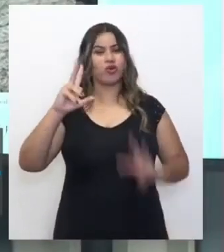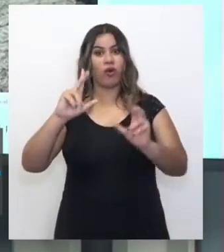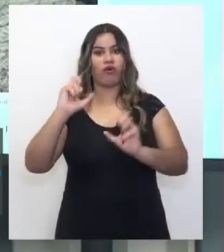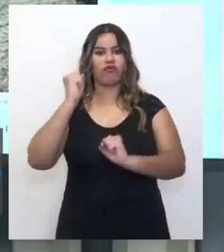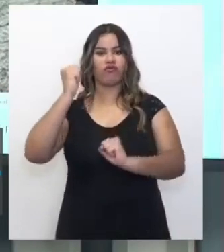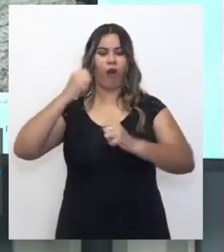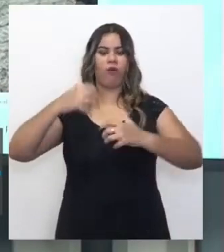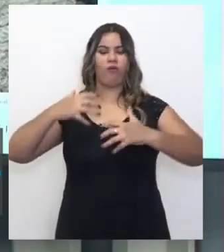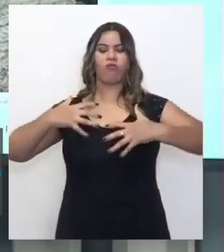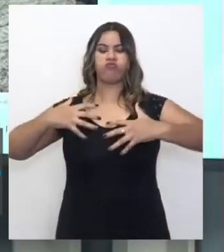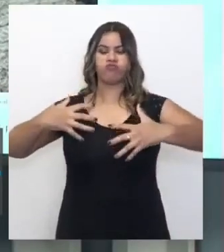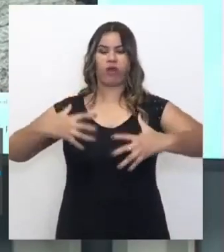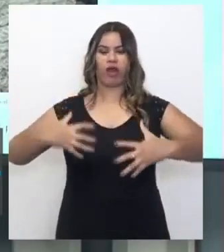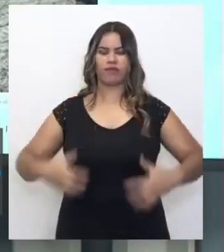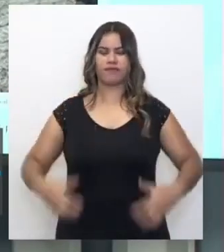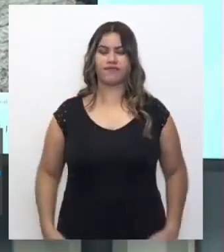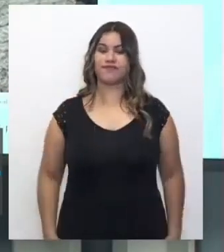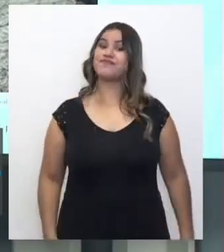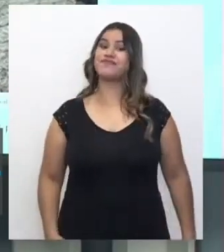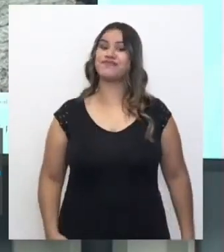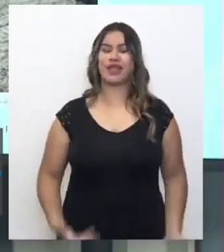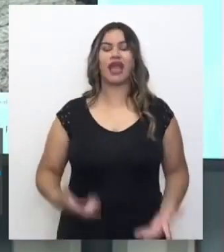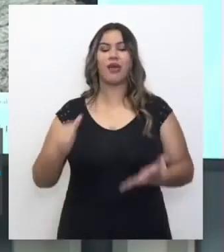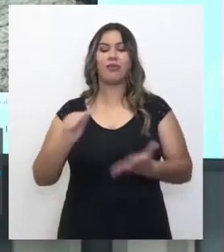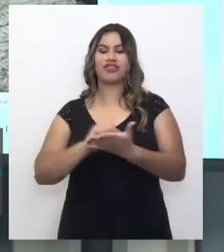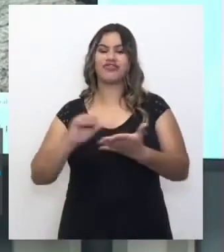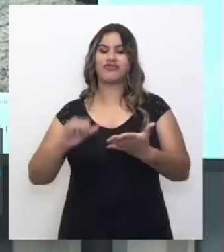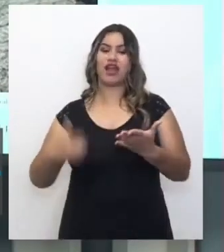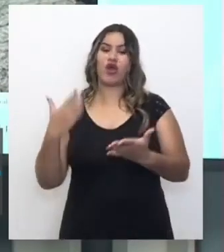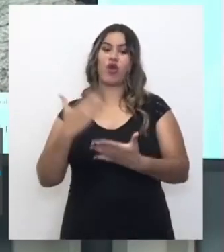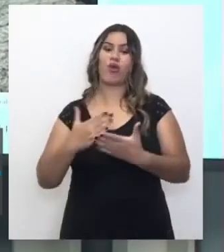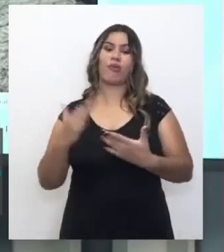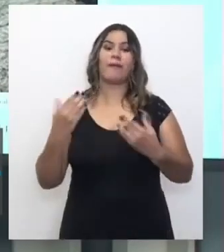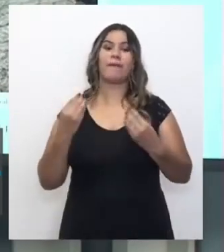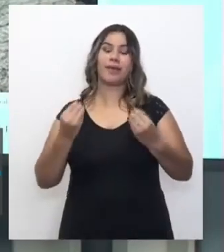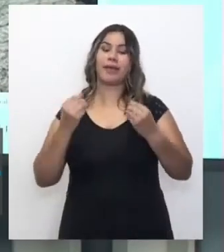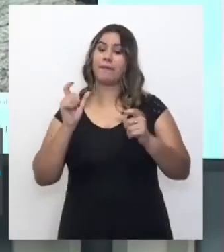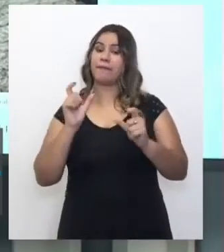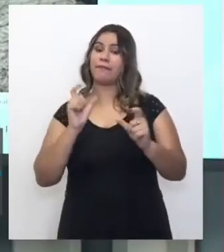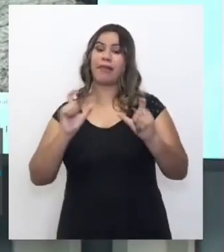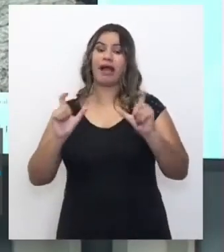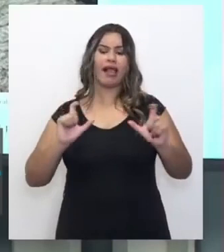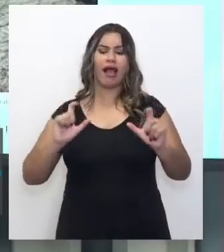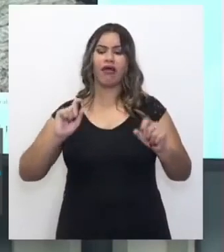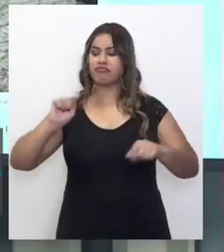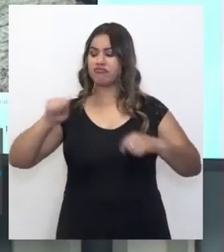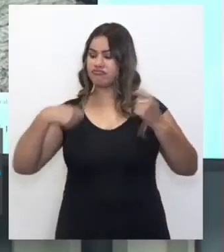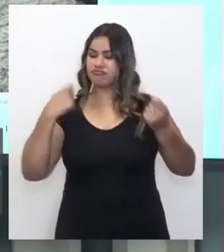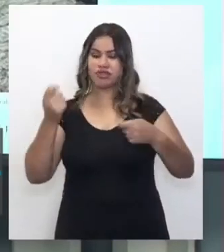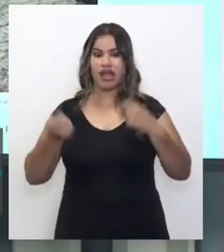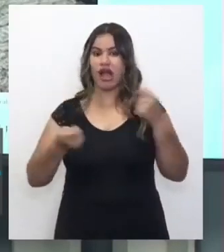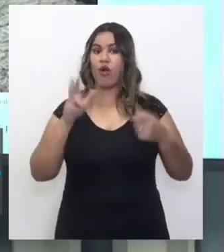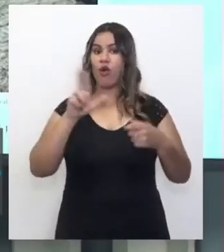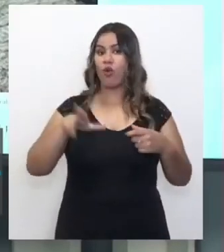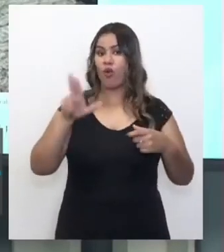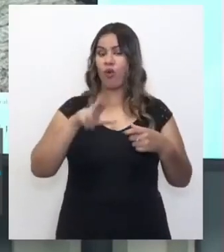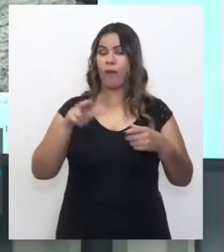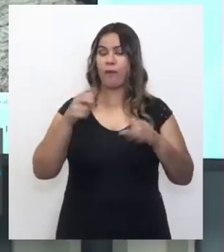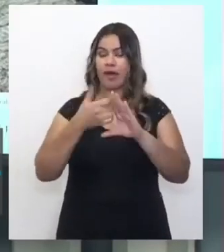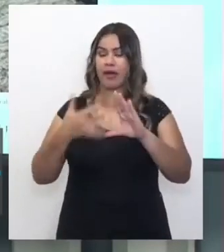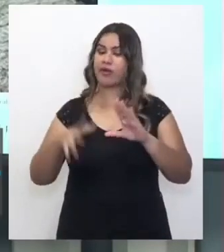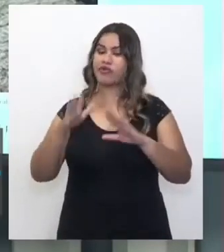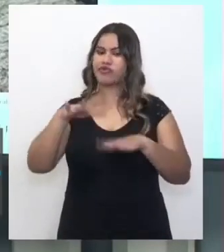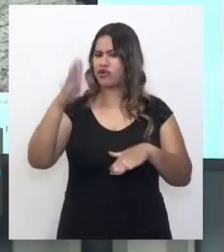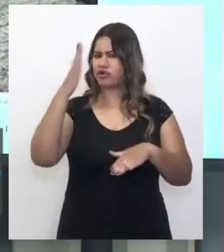isso aí, o que é que a gente fez um exercício inicial mostrando o quê? Quais são as palavras que a gente usa para caracterizar? Todos sabem que é um cão, todos sabem que é